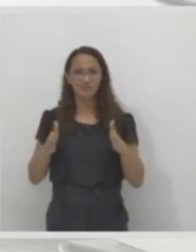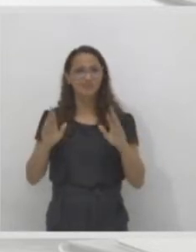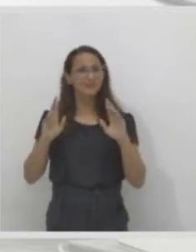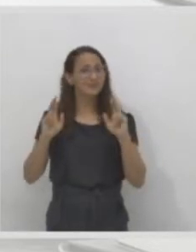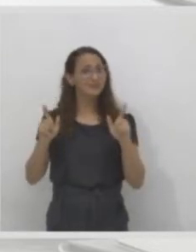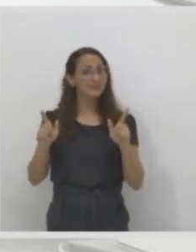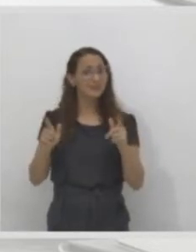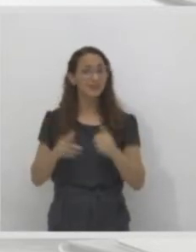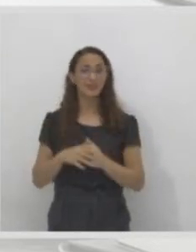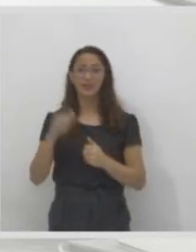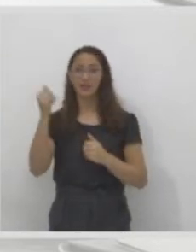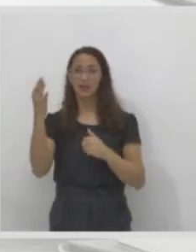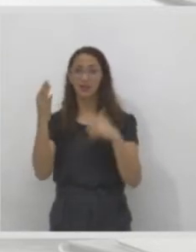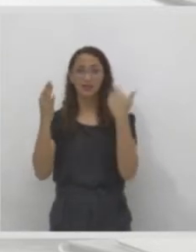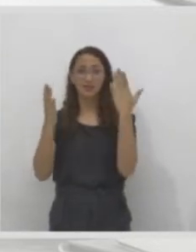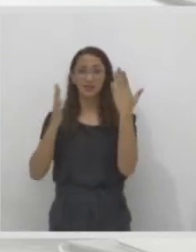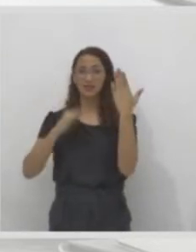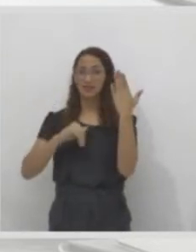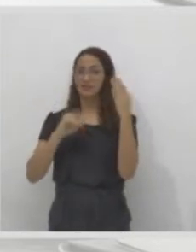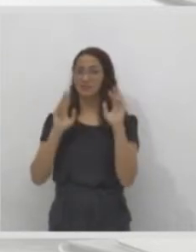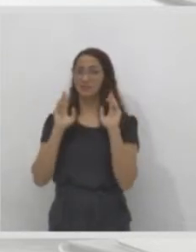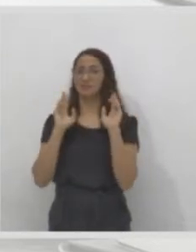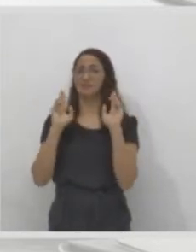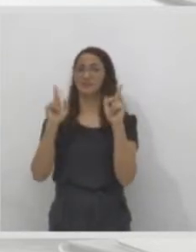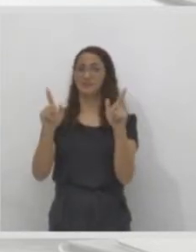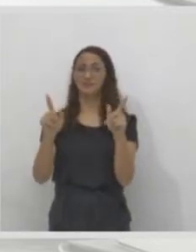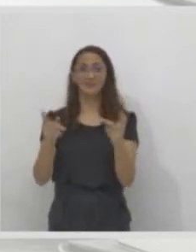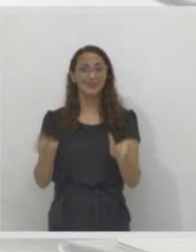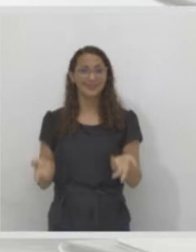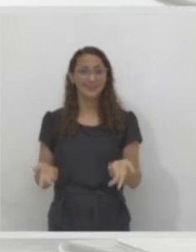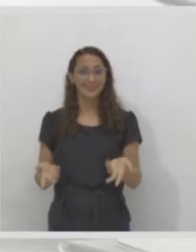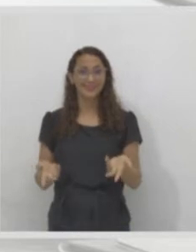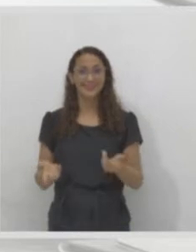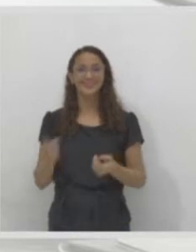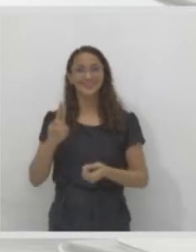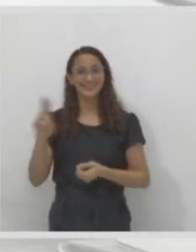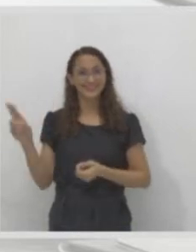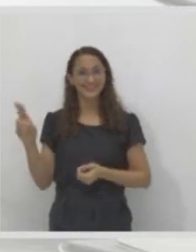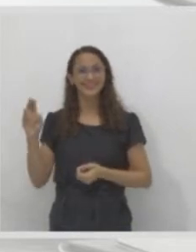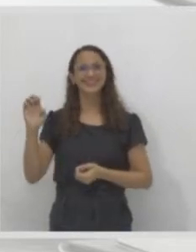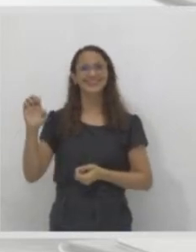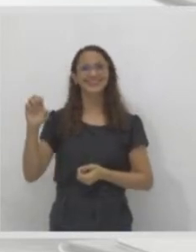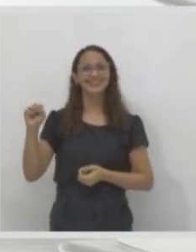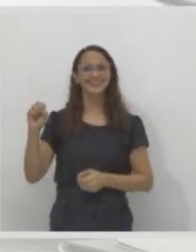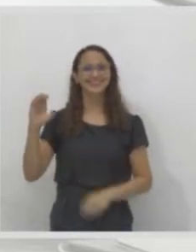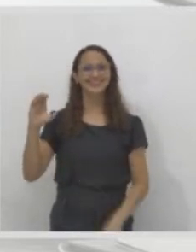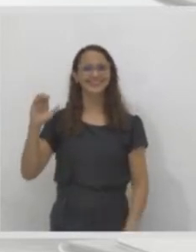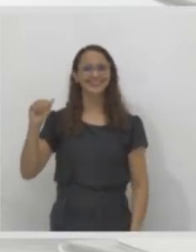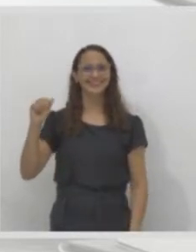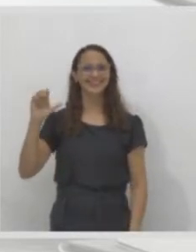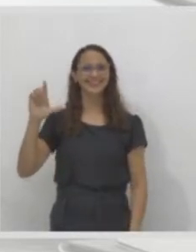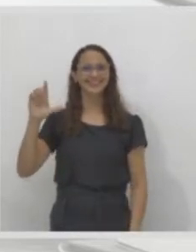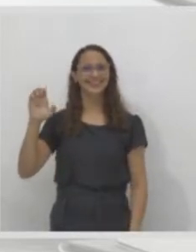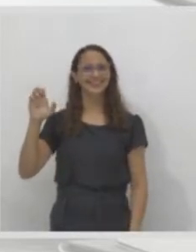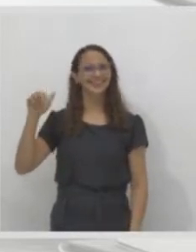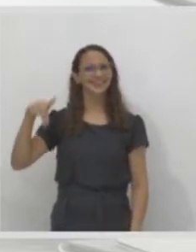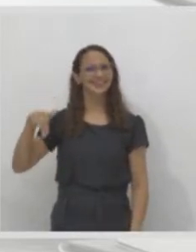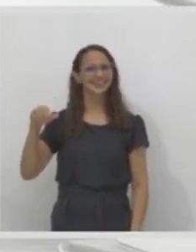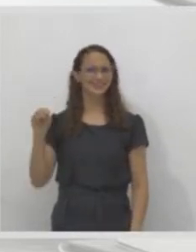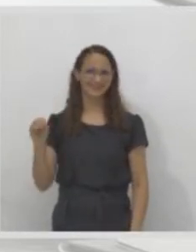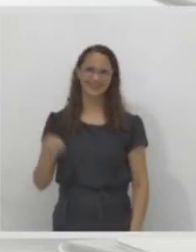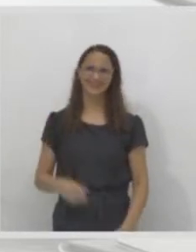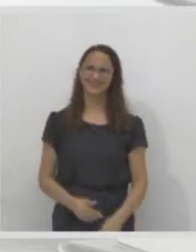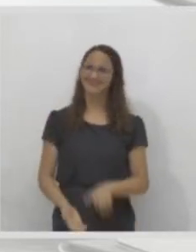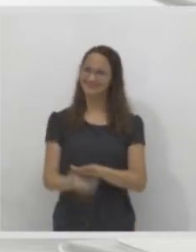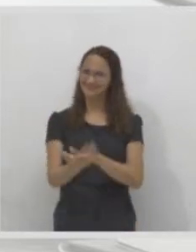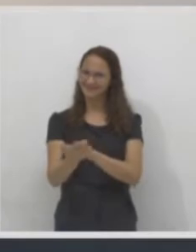desse triângulo é diferente, acertou quem disse que nós temos um triângulo escaleno.